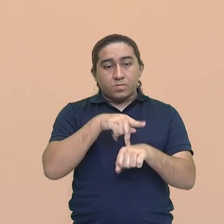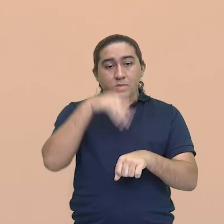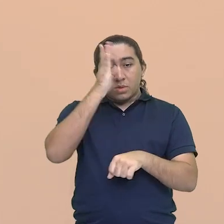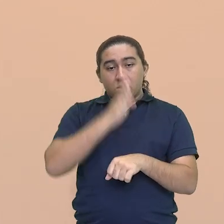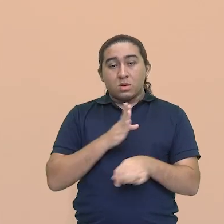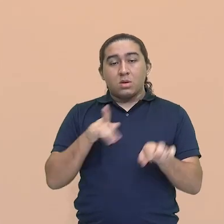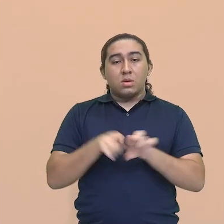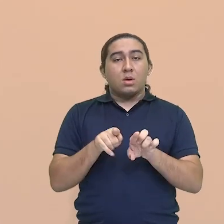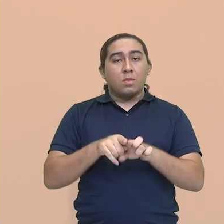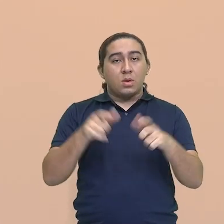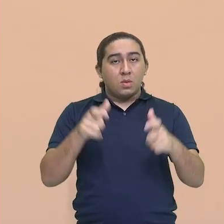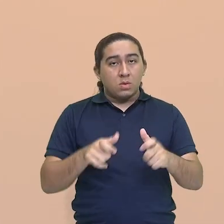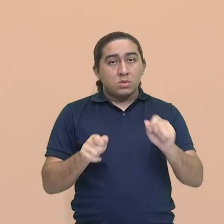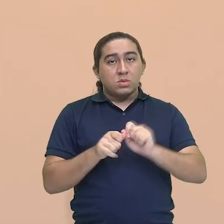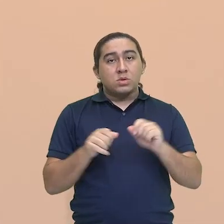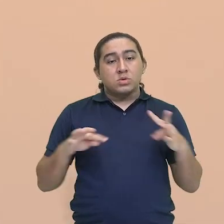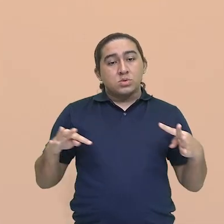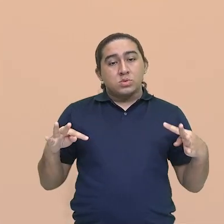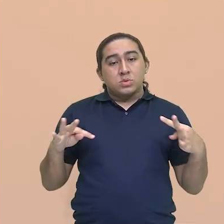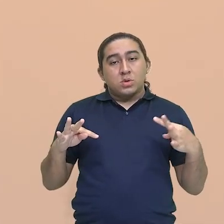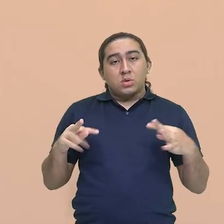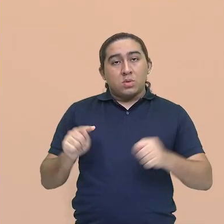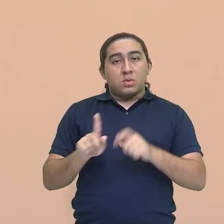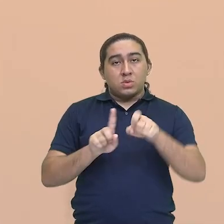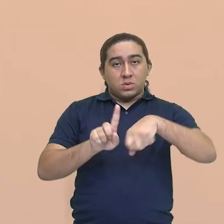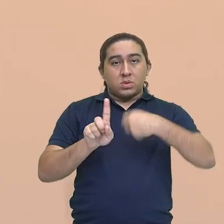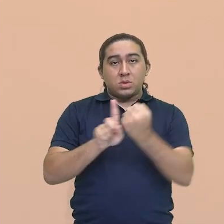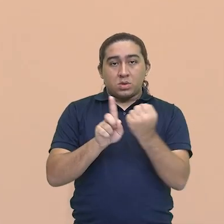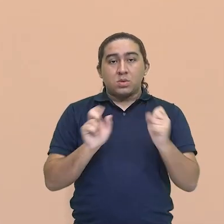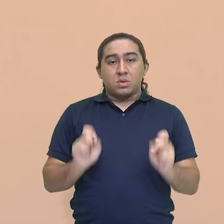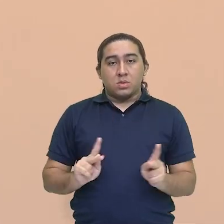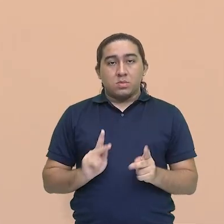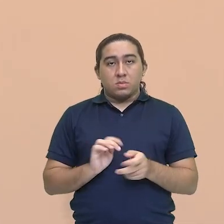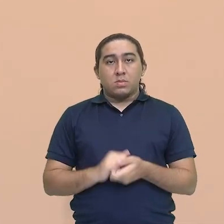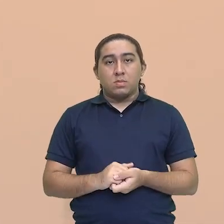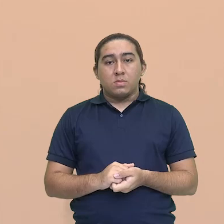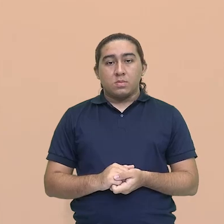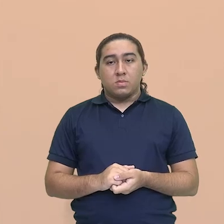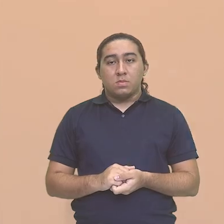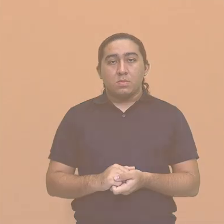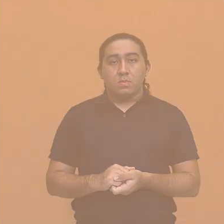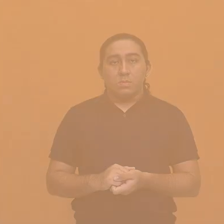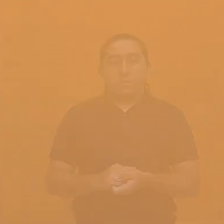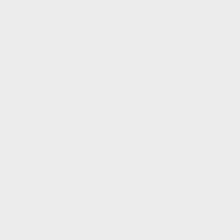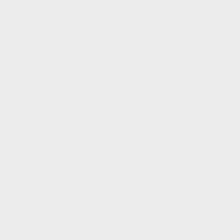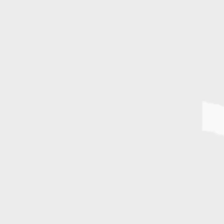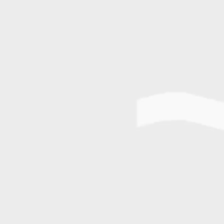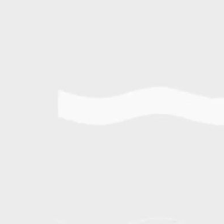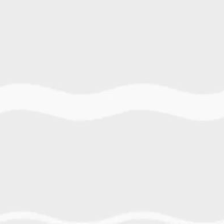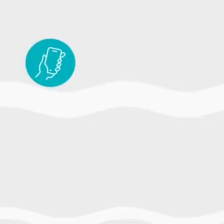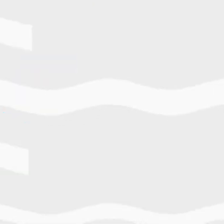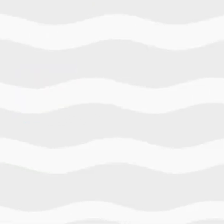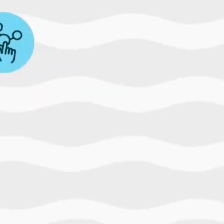também são feitas para toda a sociedade, né, para toda a sociedade de qualquer país.